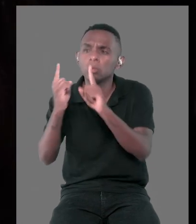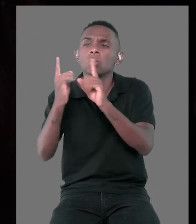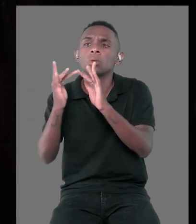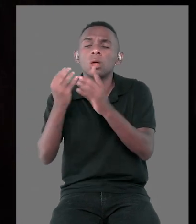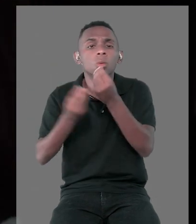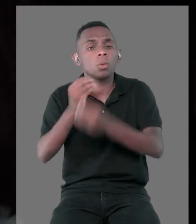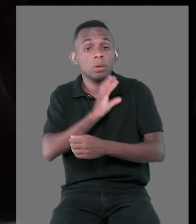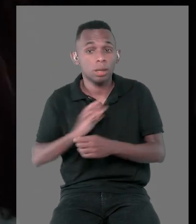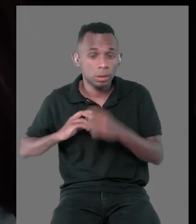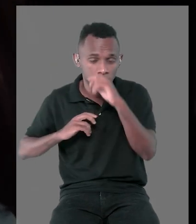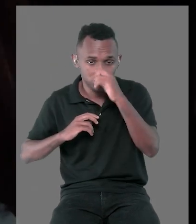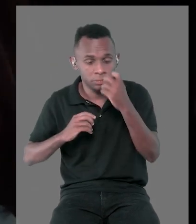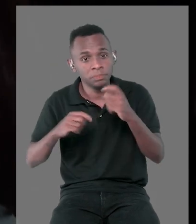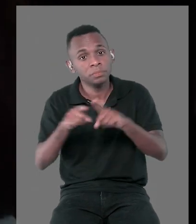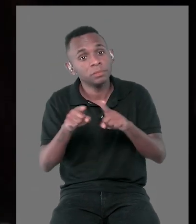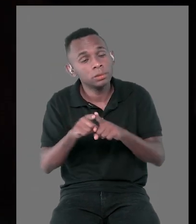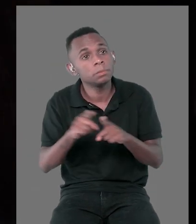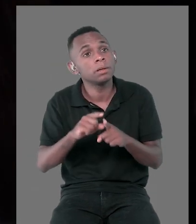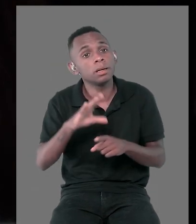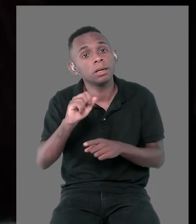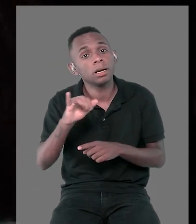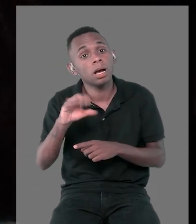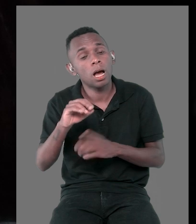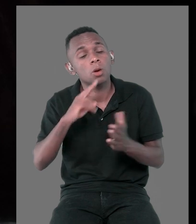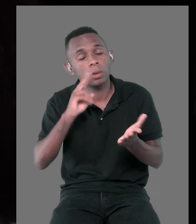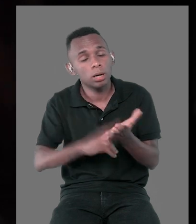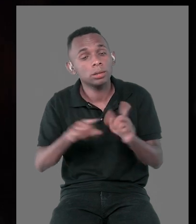Né? E eu coloquei também uma carta do Caio Fernando Abreu,